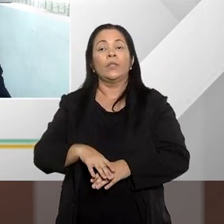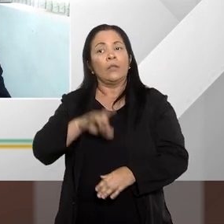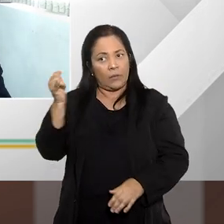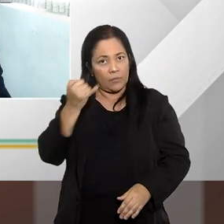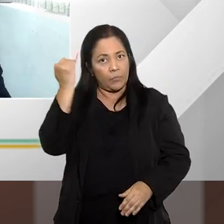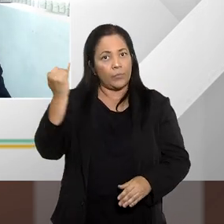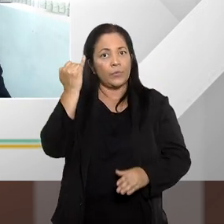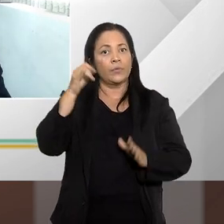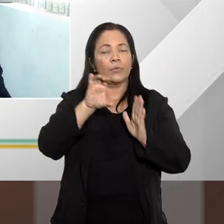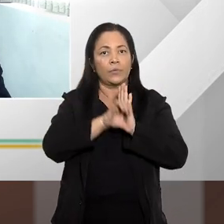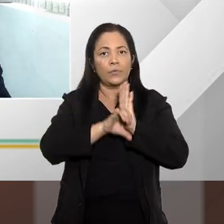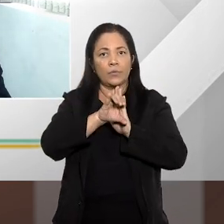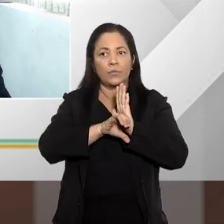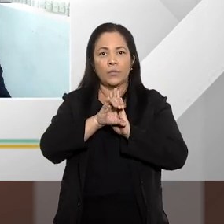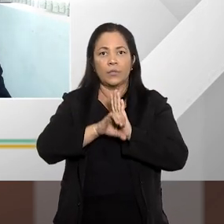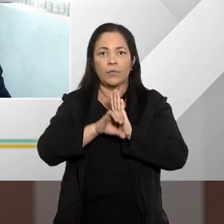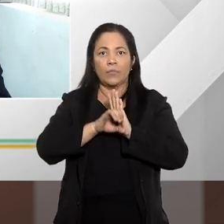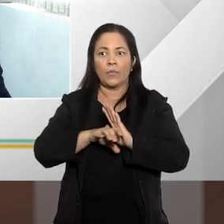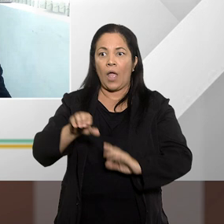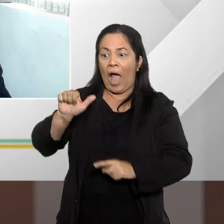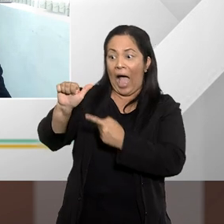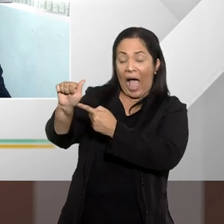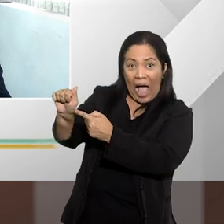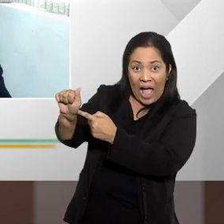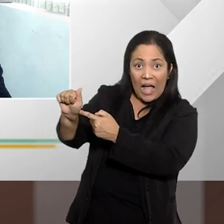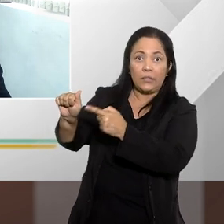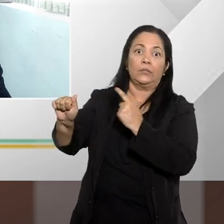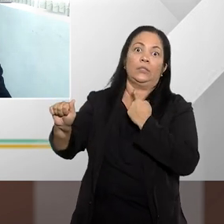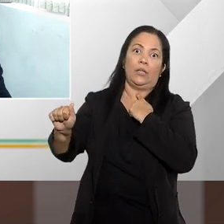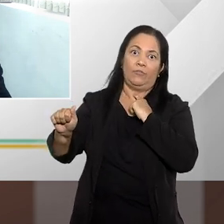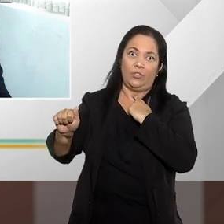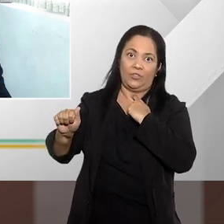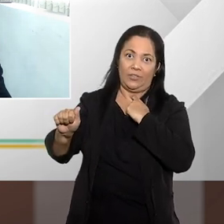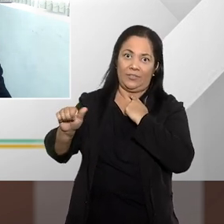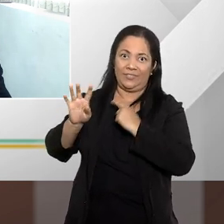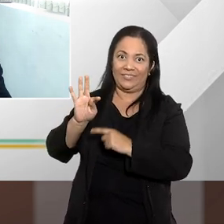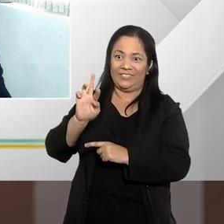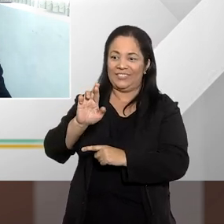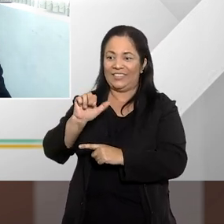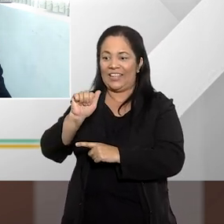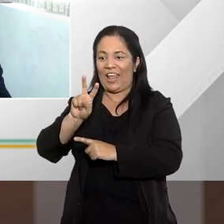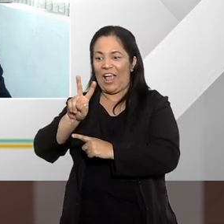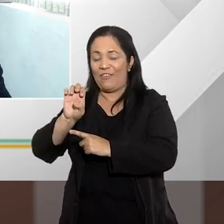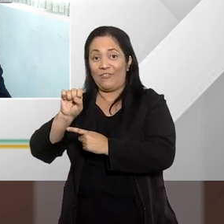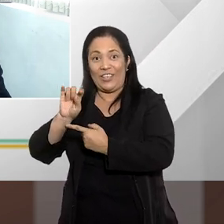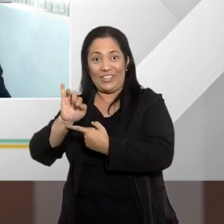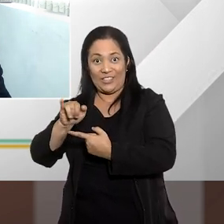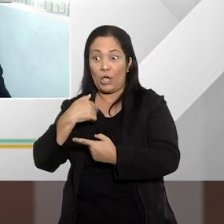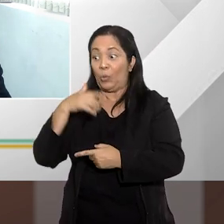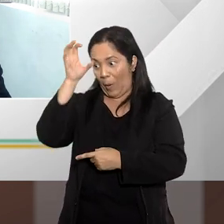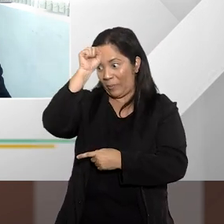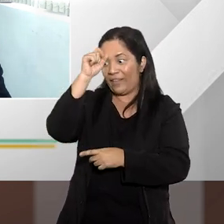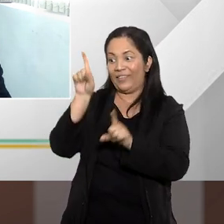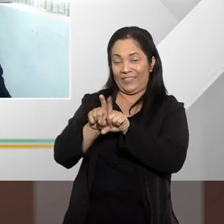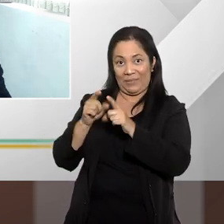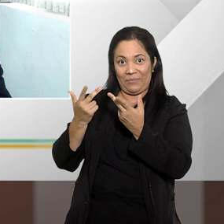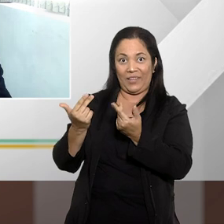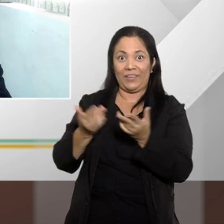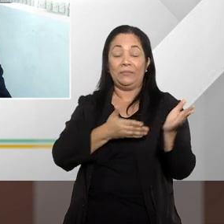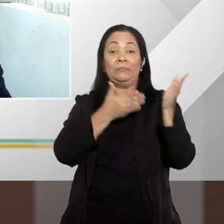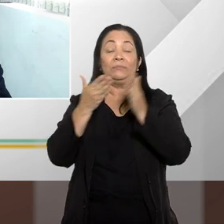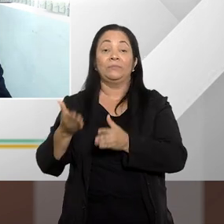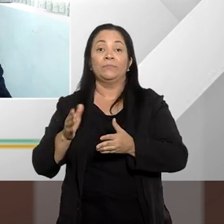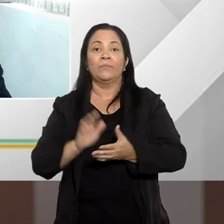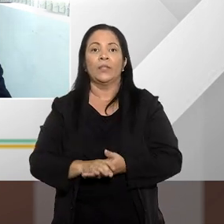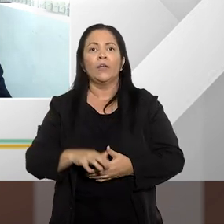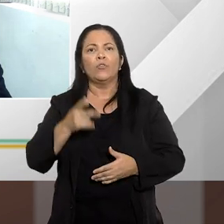conceitualização, chamar as travestis, né? Até eu estou aprendendo aqui, entendendo direito isso, viu, Iago? Bom, quando a gente fala